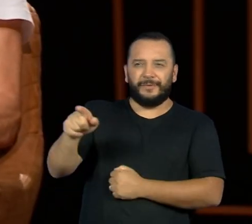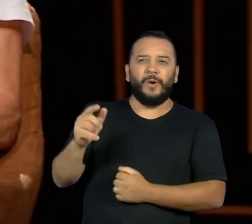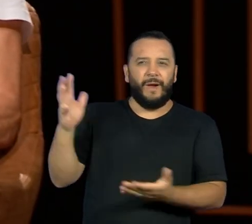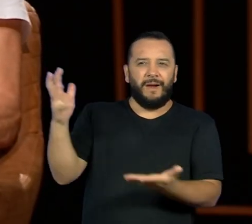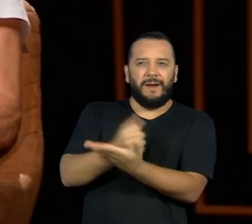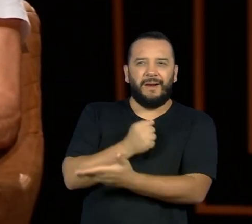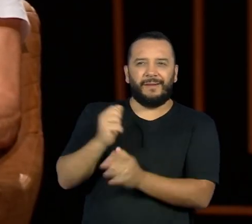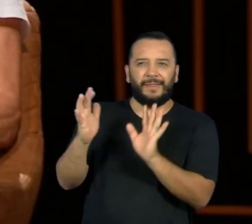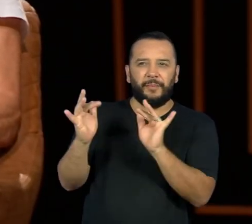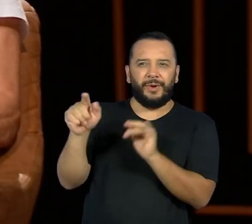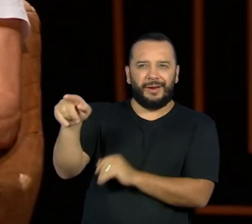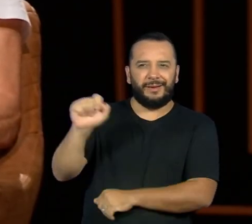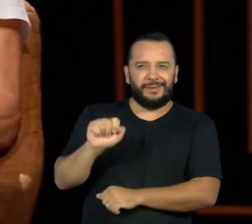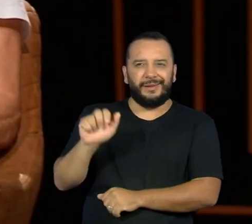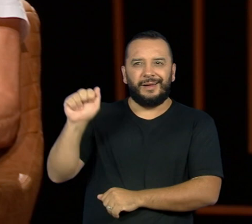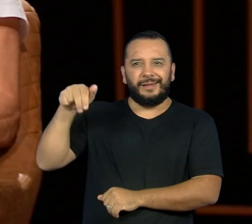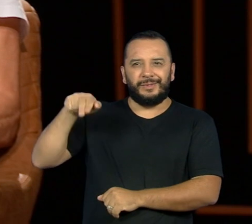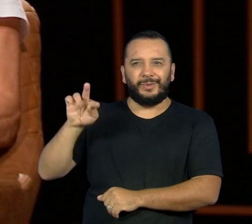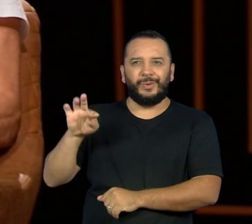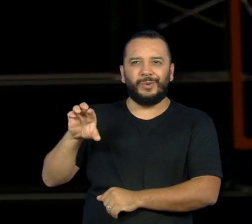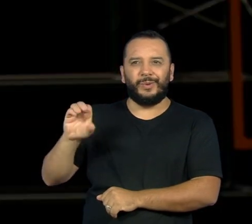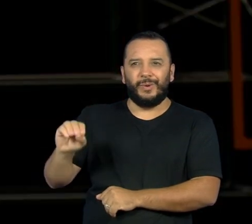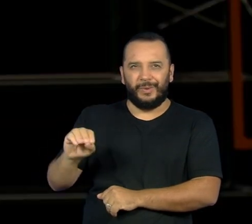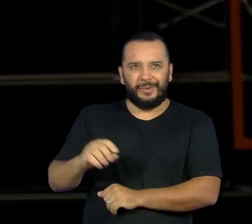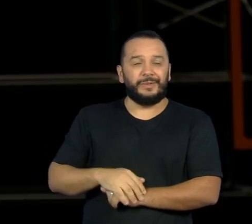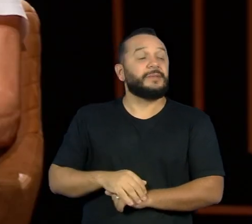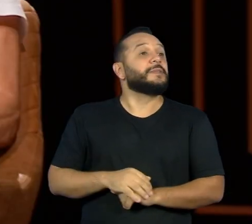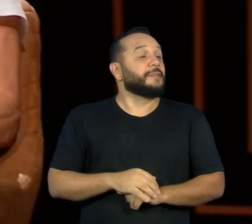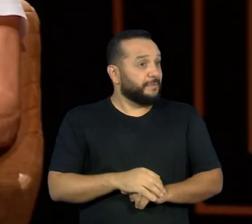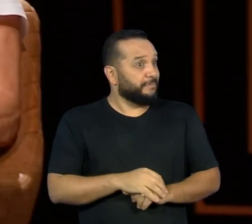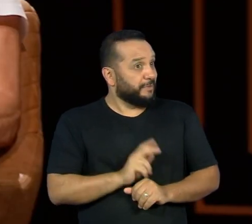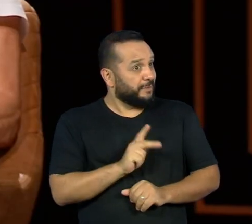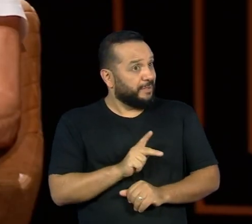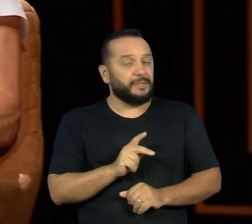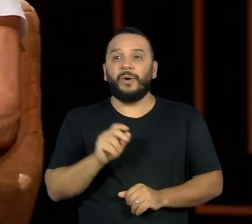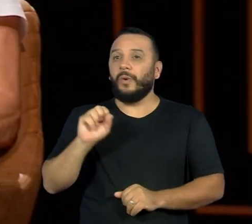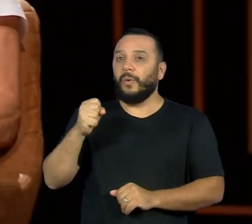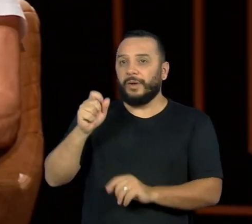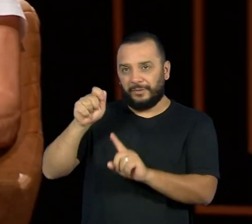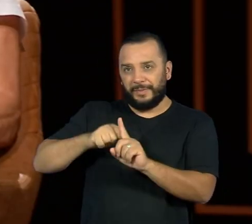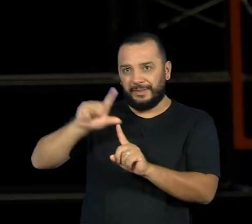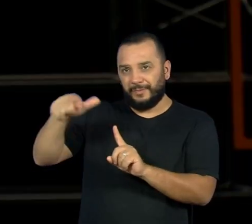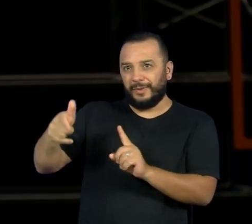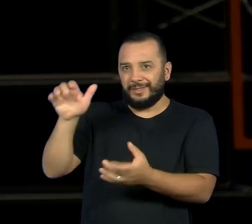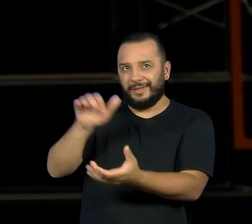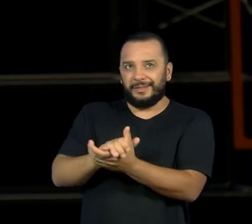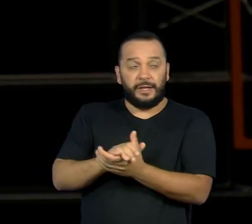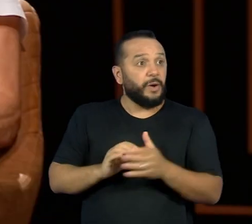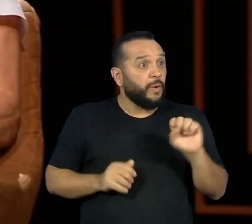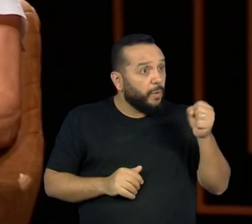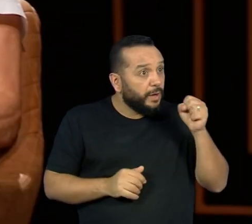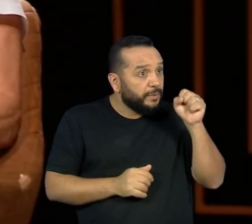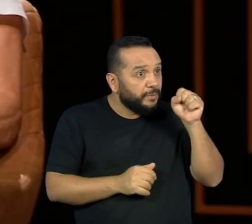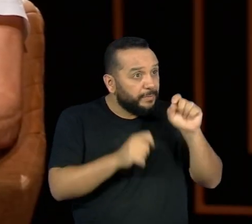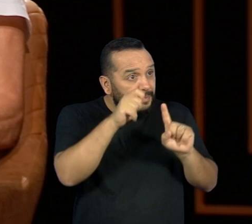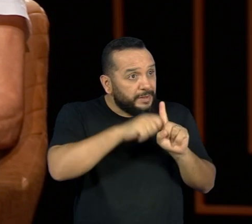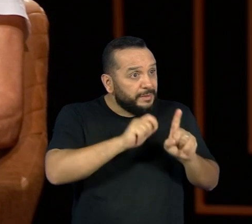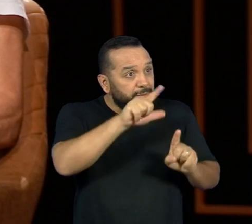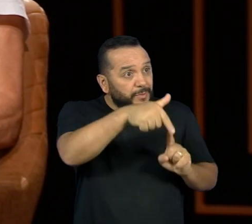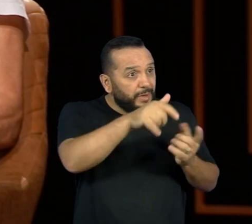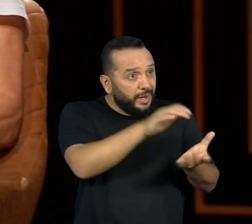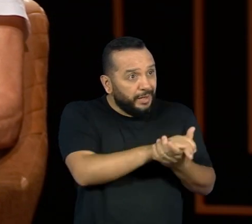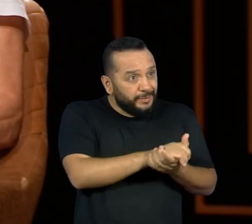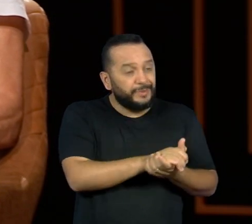moço. Não deu outro. Dito e 8 feito. meses depois, a gente estava casado. 8 meses depois. 8 meses. E